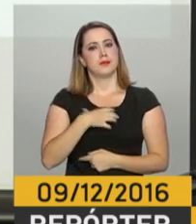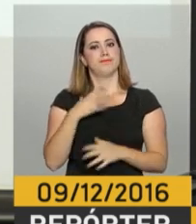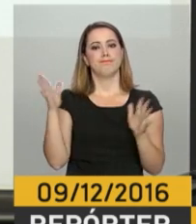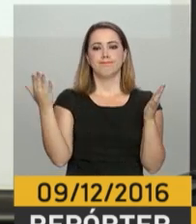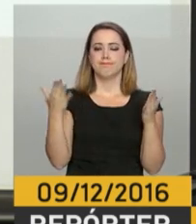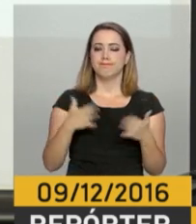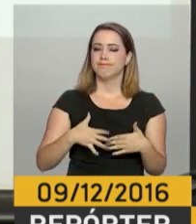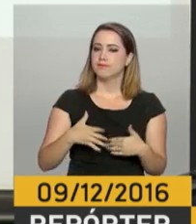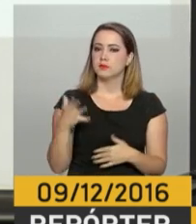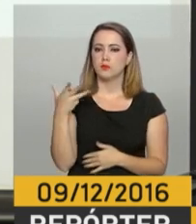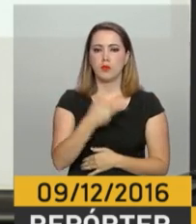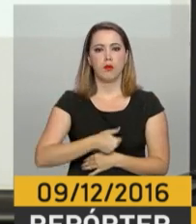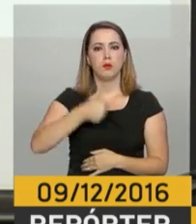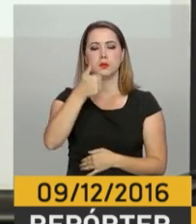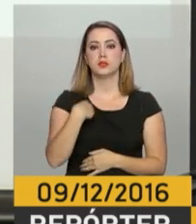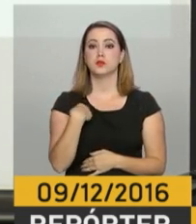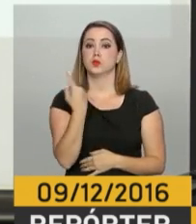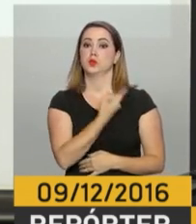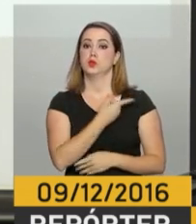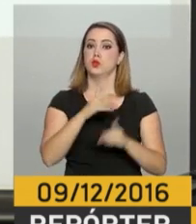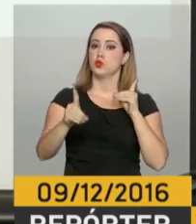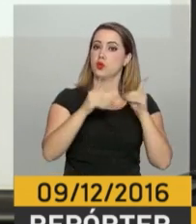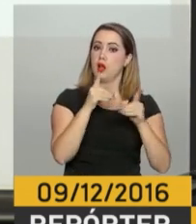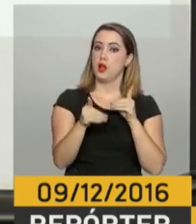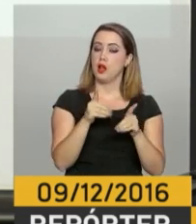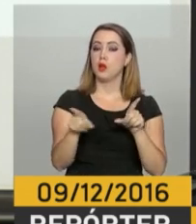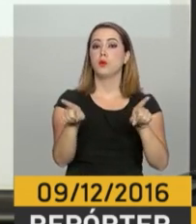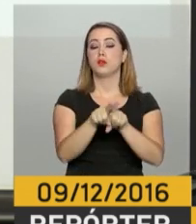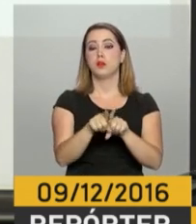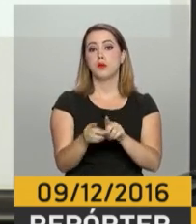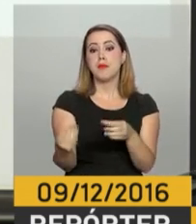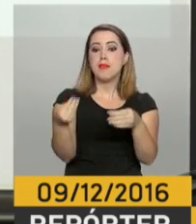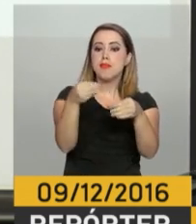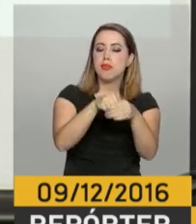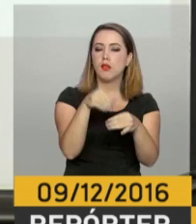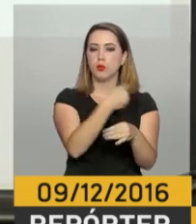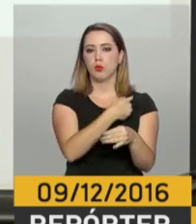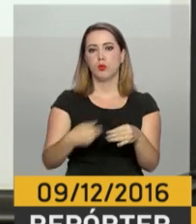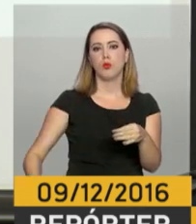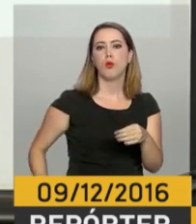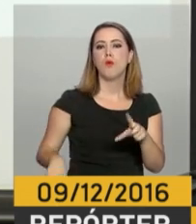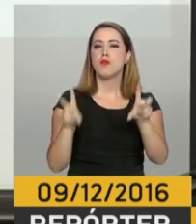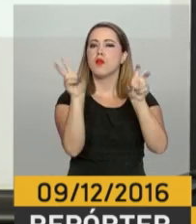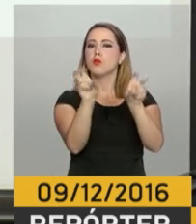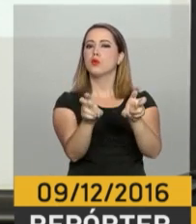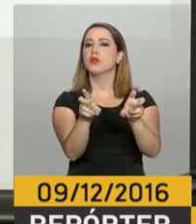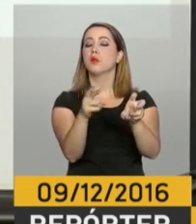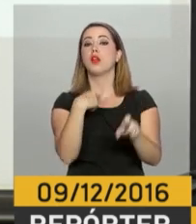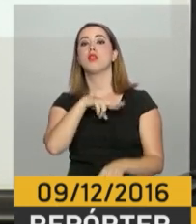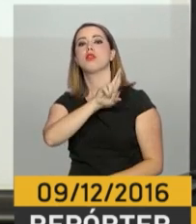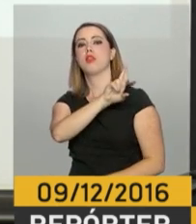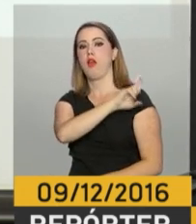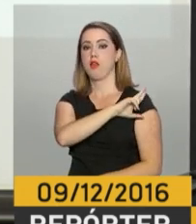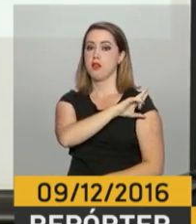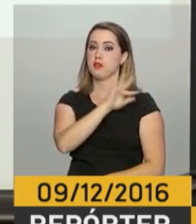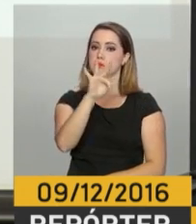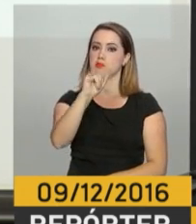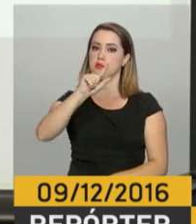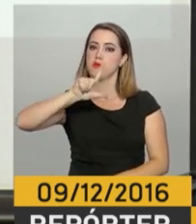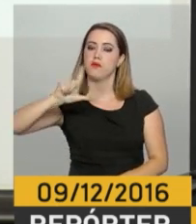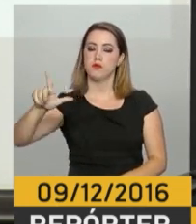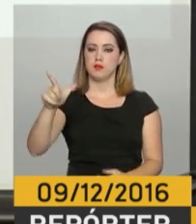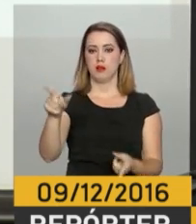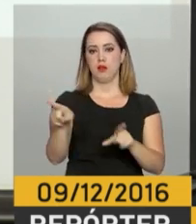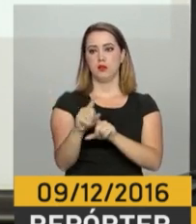do diálogo, nós temos como tema do governo o tema da responsabilidade fiscal de um lado e